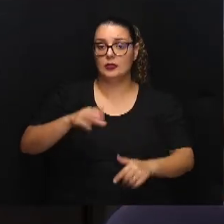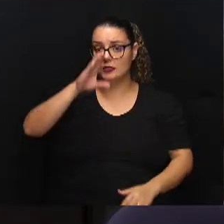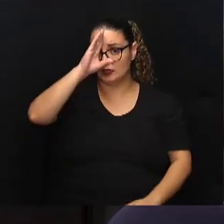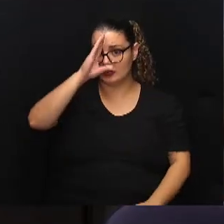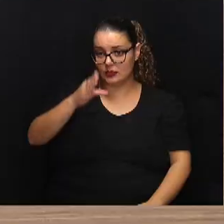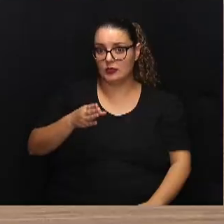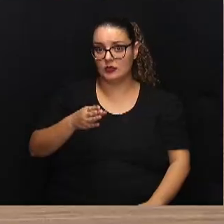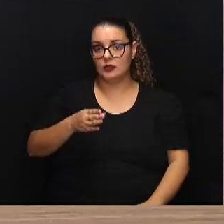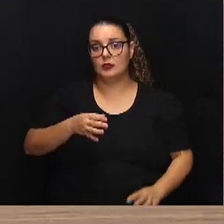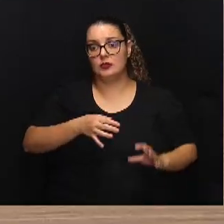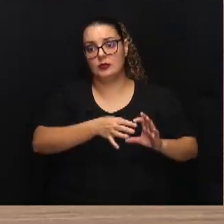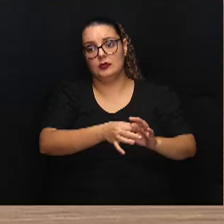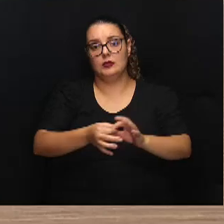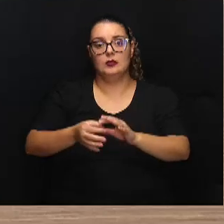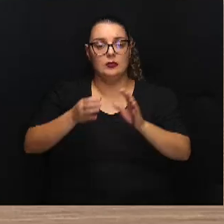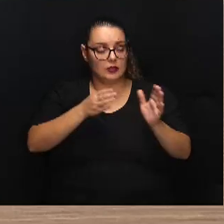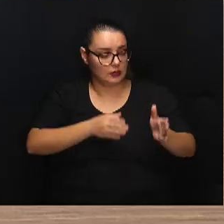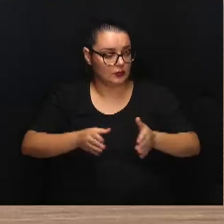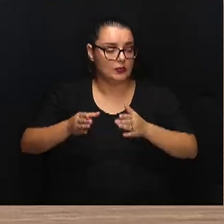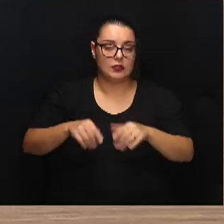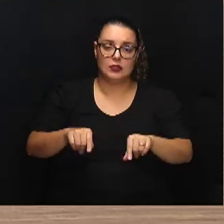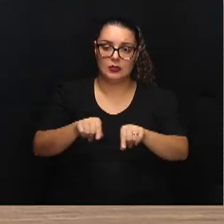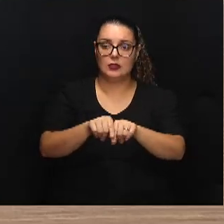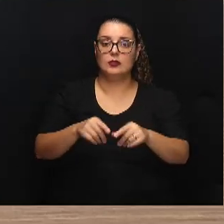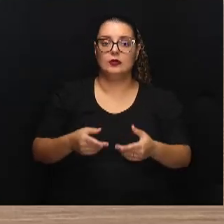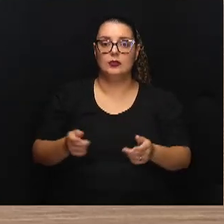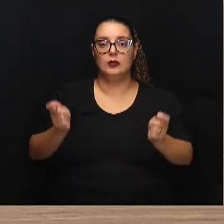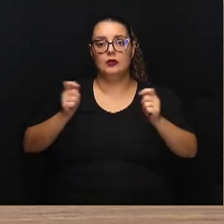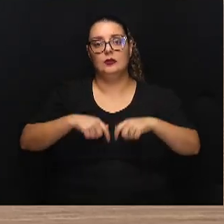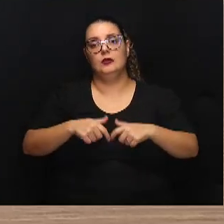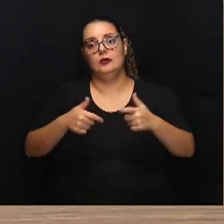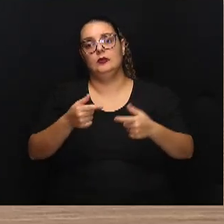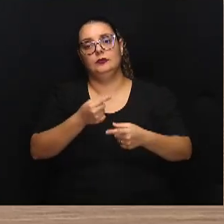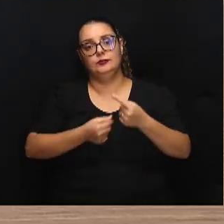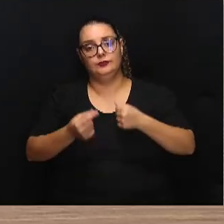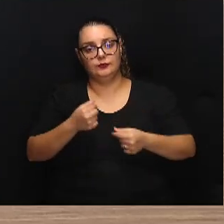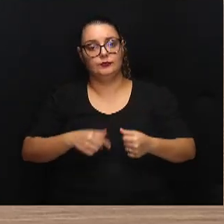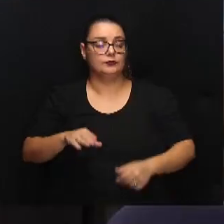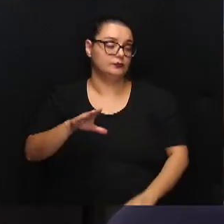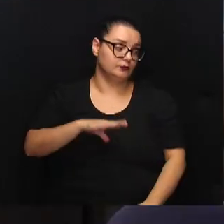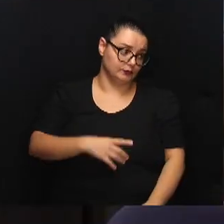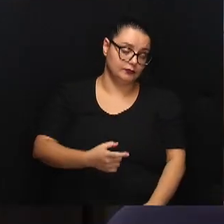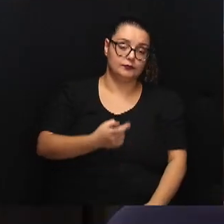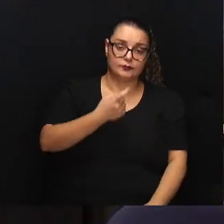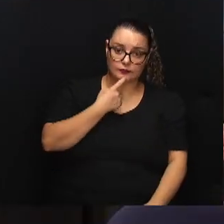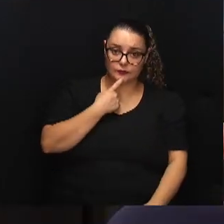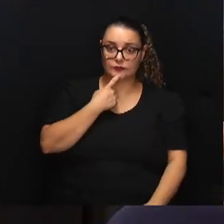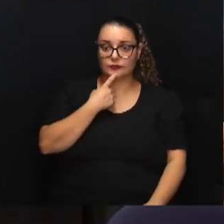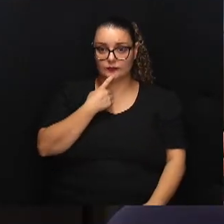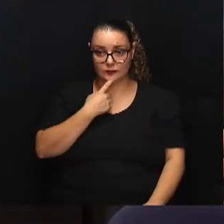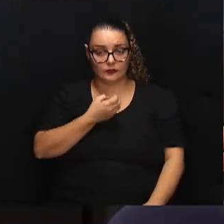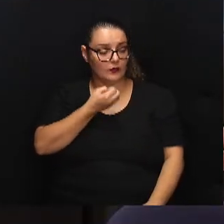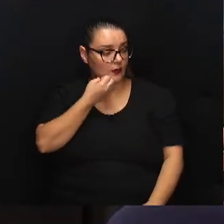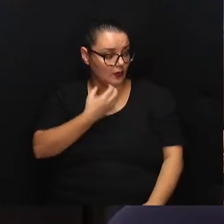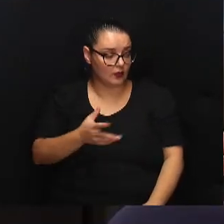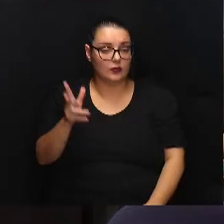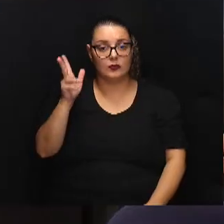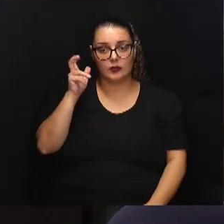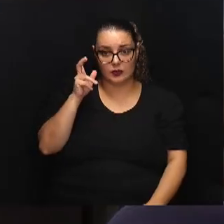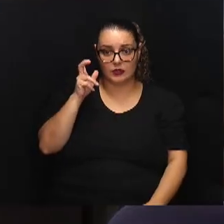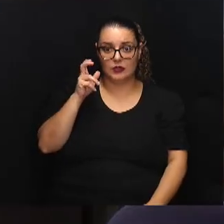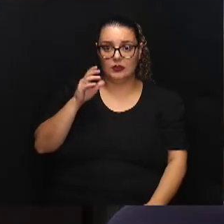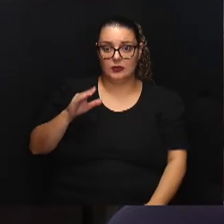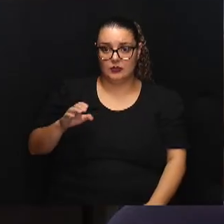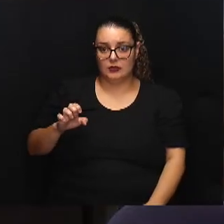estimula a cadeia produtiva, né, potencializando a economia da cidade. E foi muito bom ouvir do